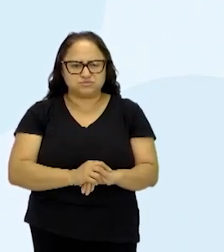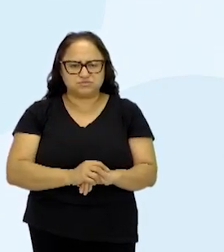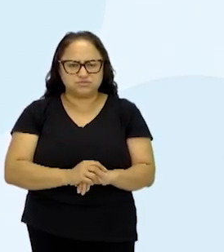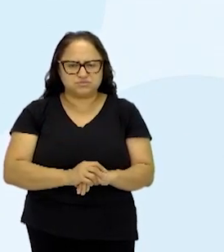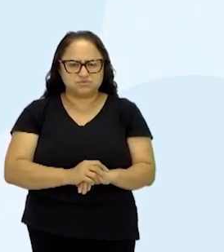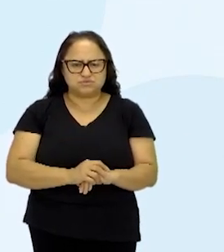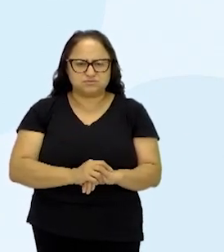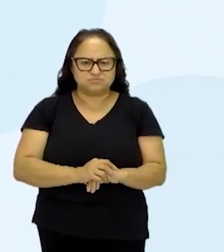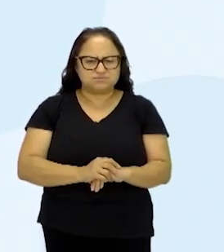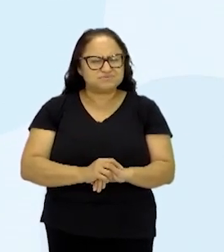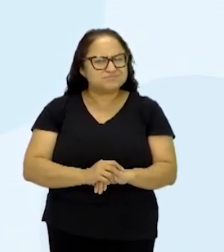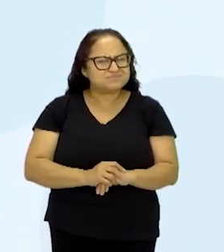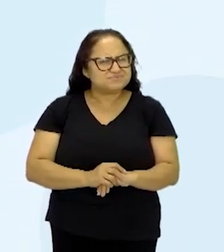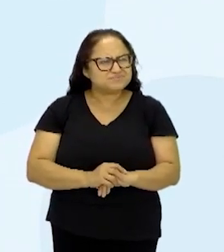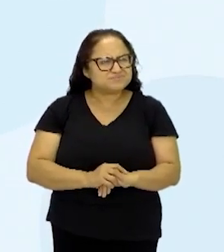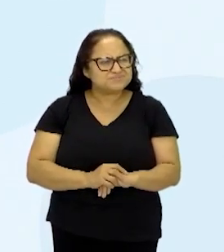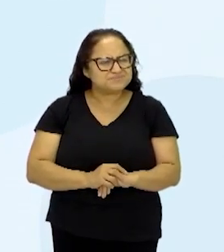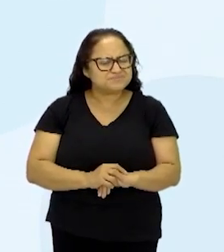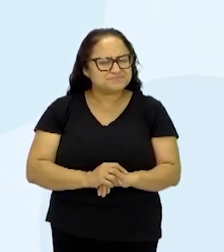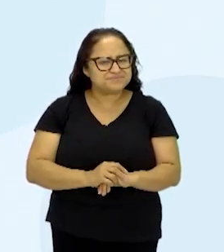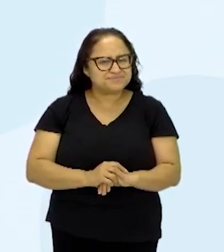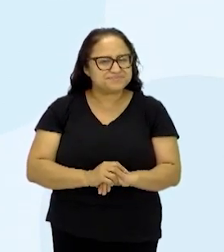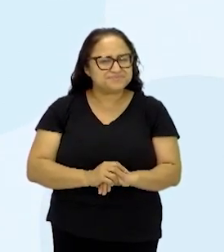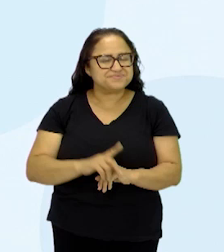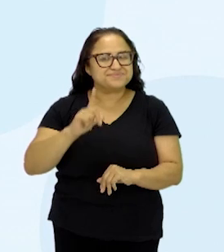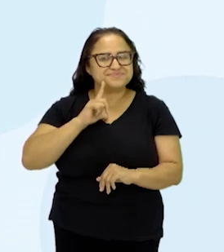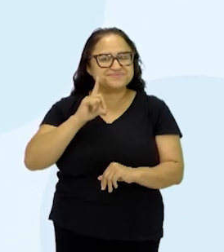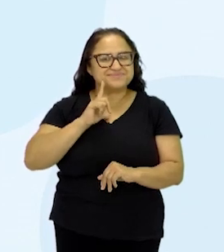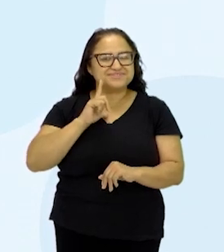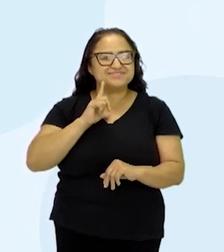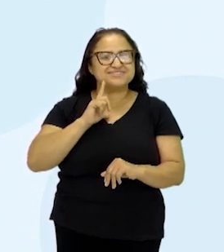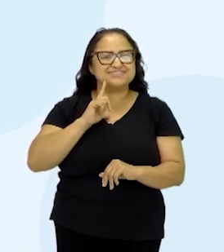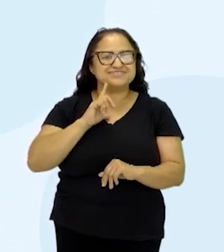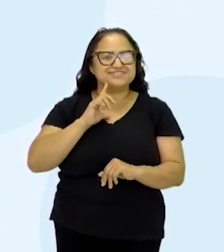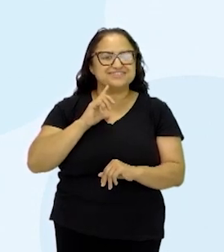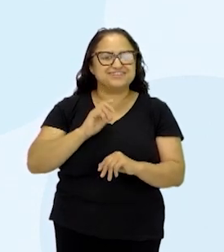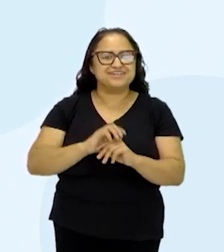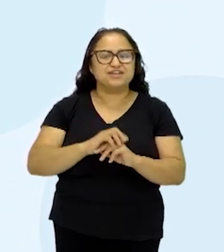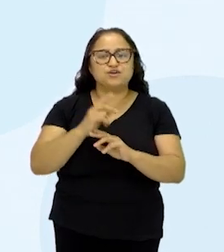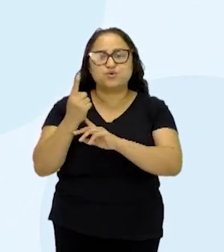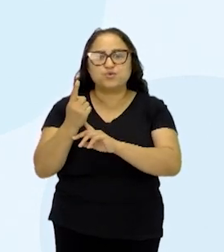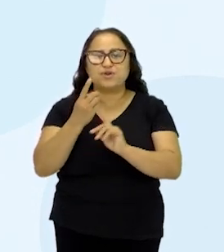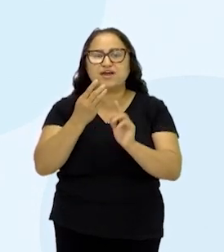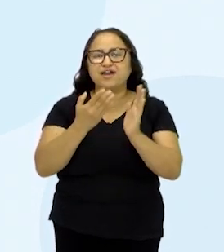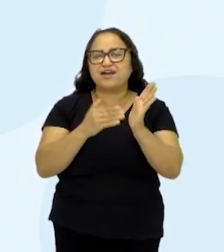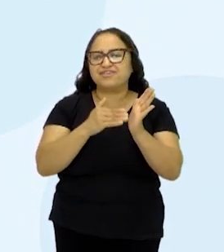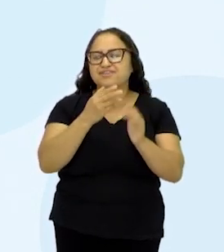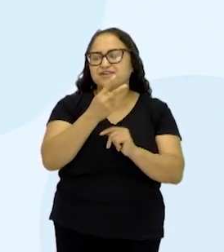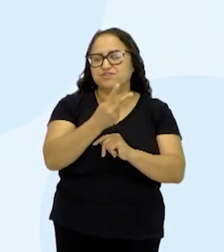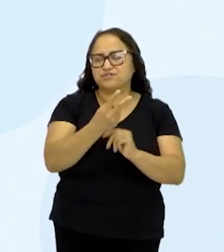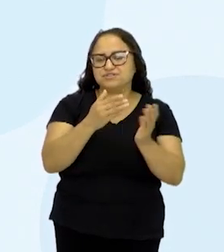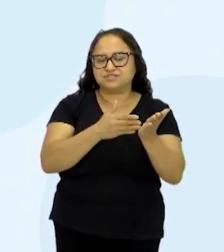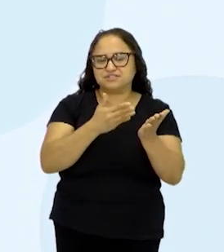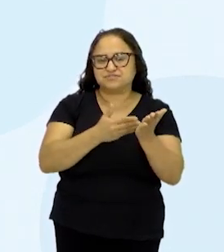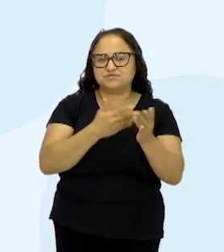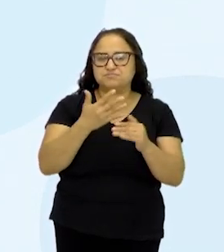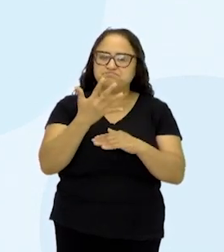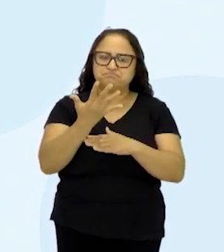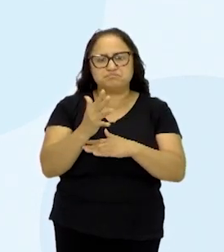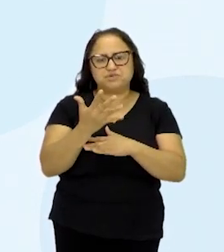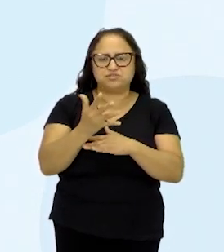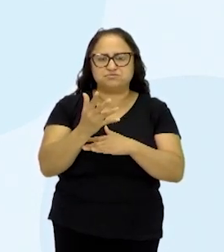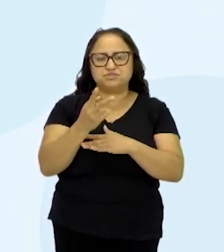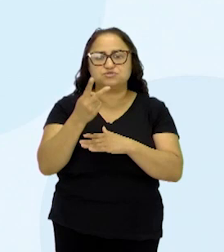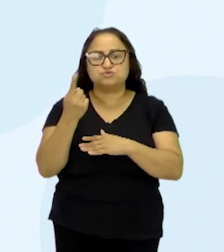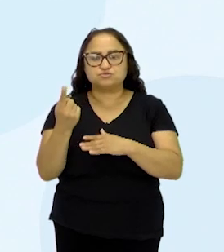53 até a 160 será de 1 a 2 livros, ou seja, então, a nossa mediana é de 1 a